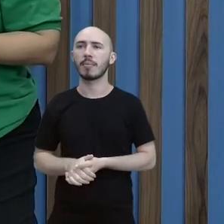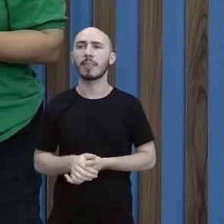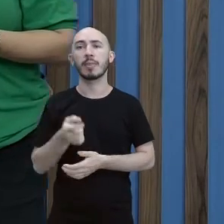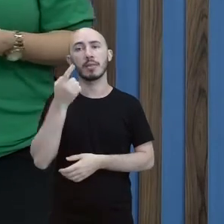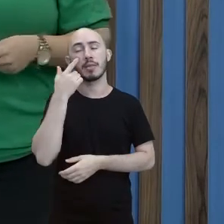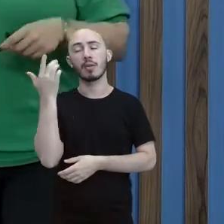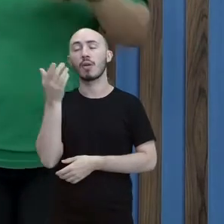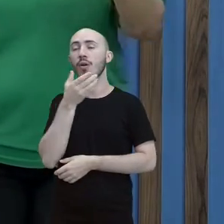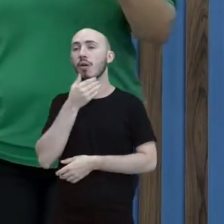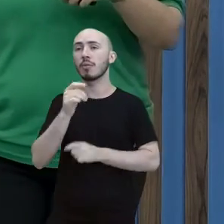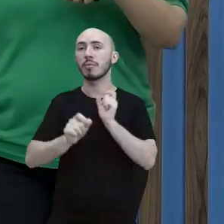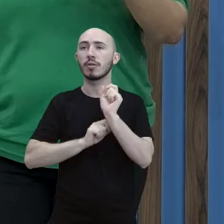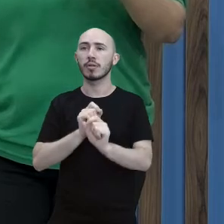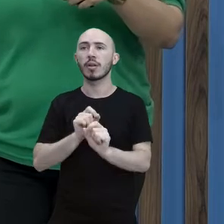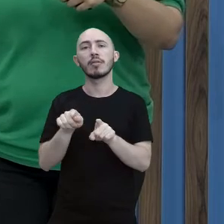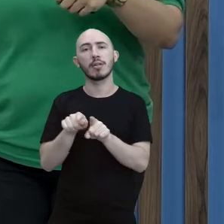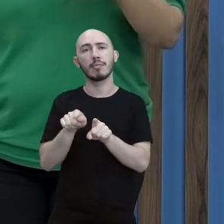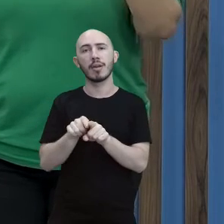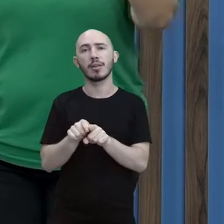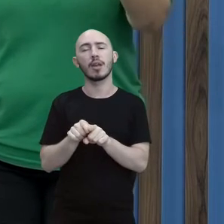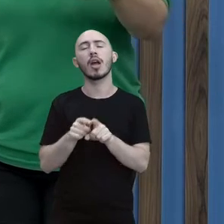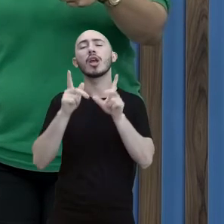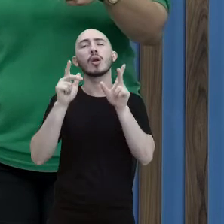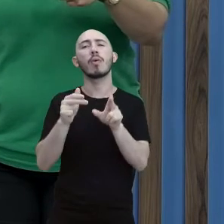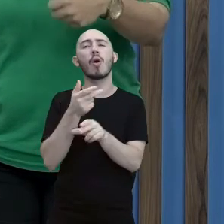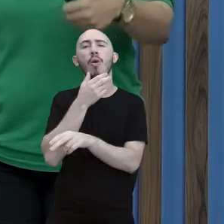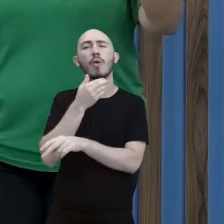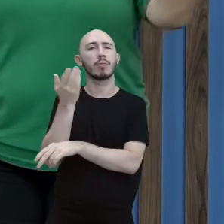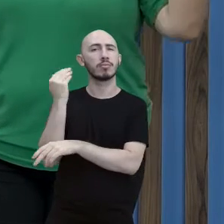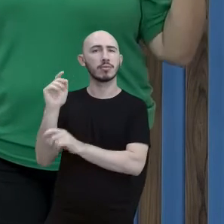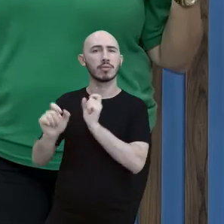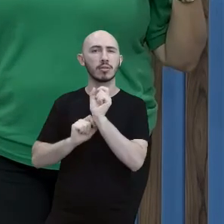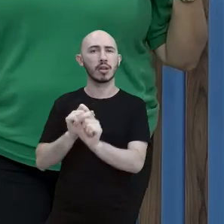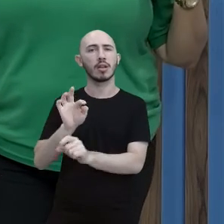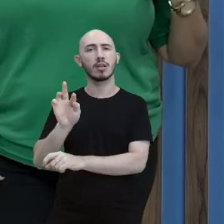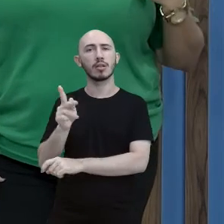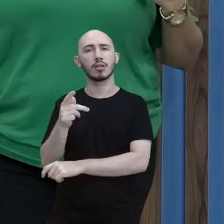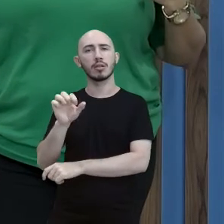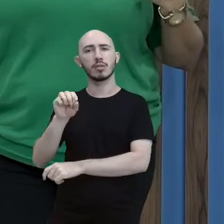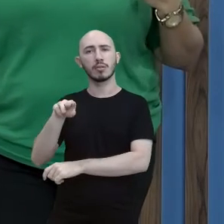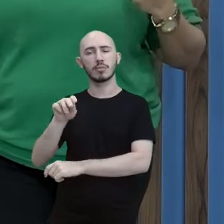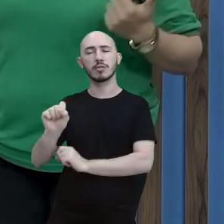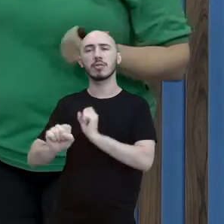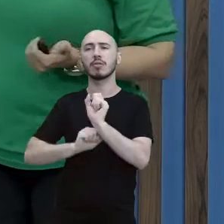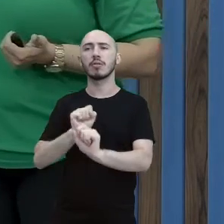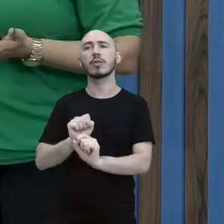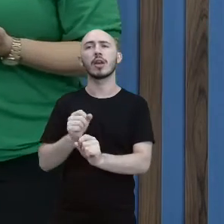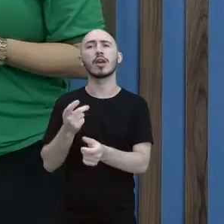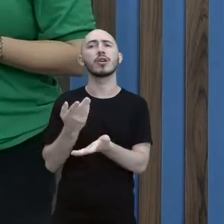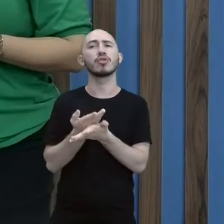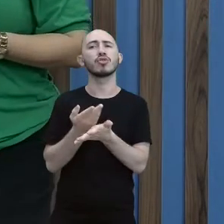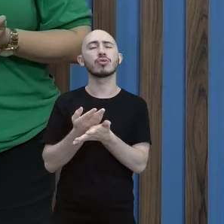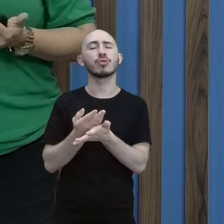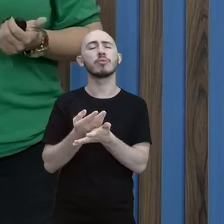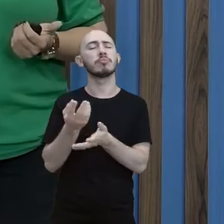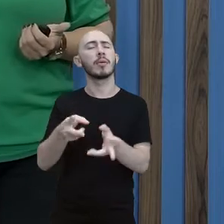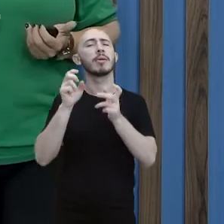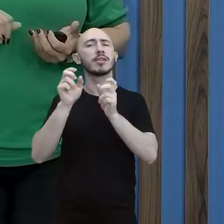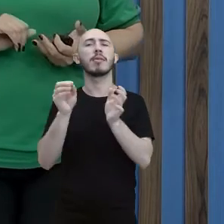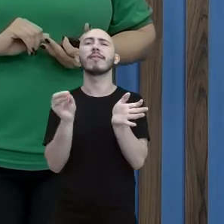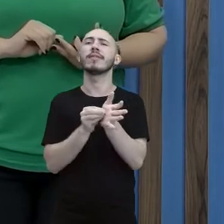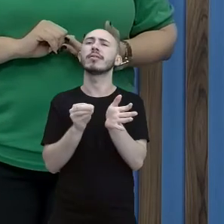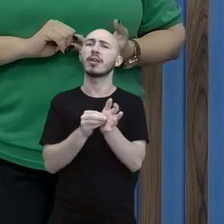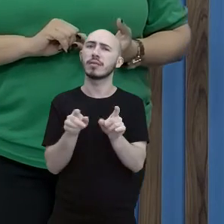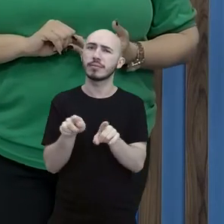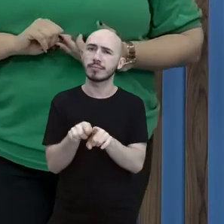Rutherford, do mesmo jeito que Thomson viu que nos estudos de Dalton estava faltando alguma coisa, Rutherford também observou